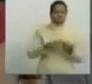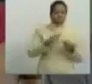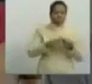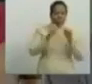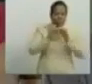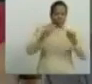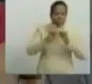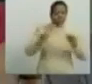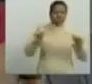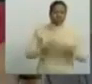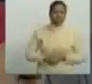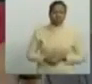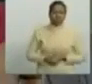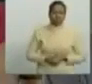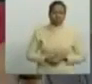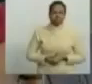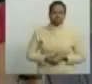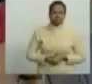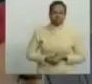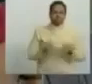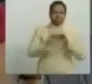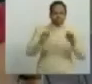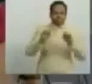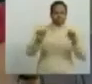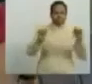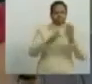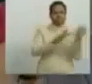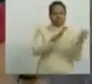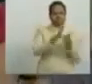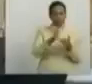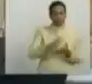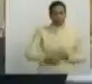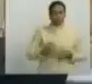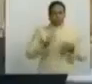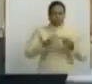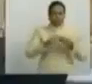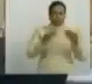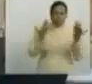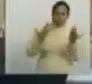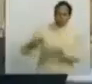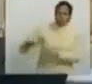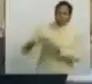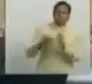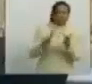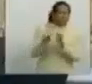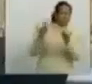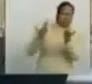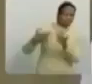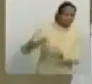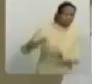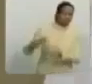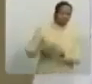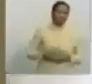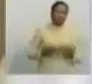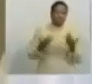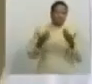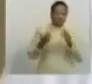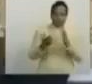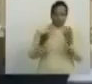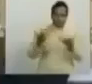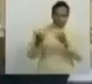porque falaram de Jesus Cristo, porque não querem Jesus. Querem tirar Jesus da nossa